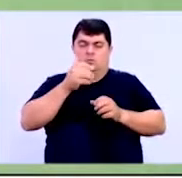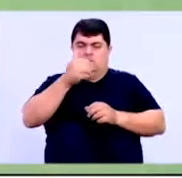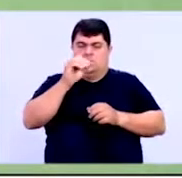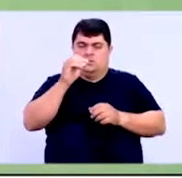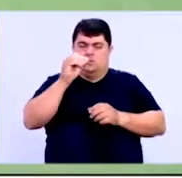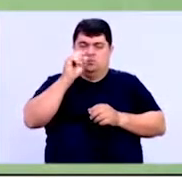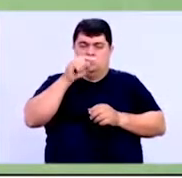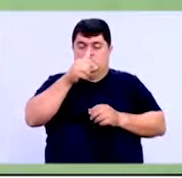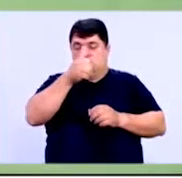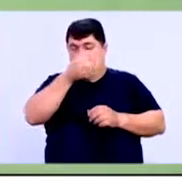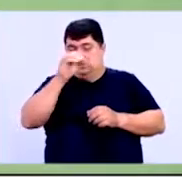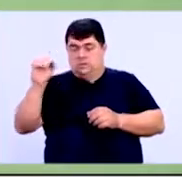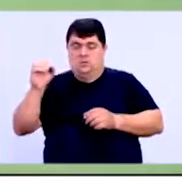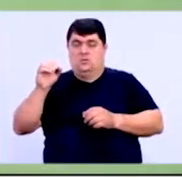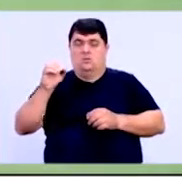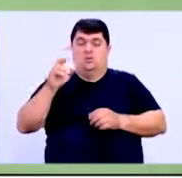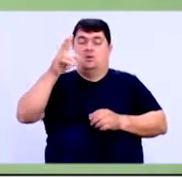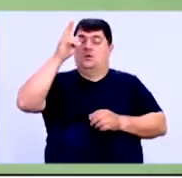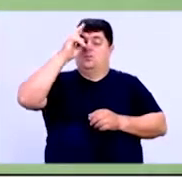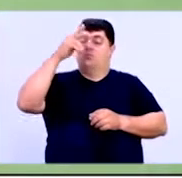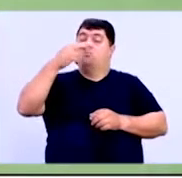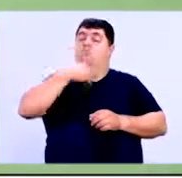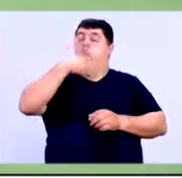R$ 10.100. Lembrando que